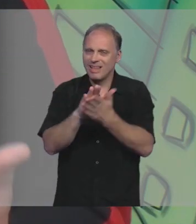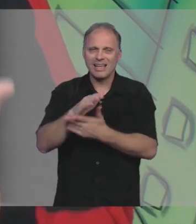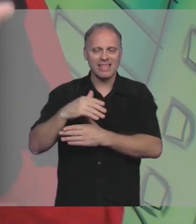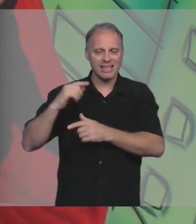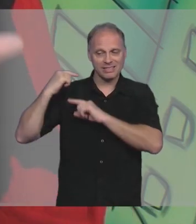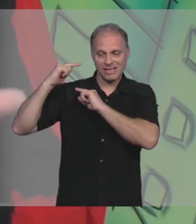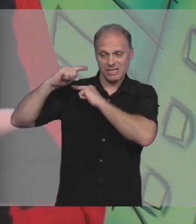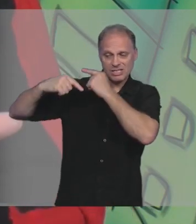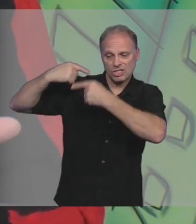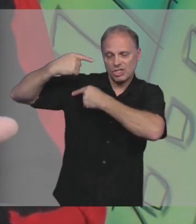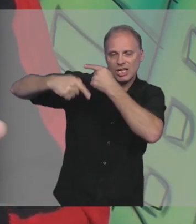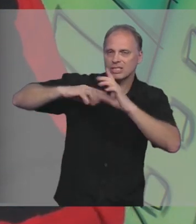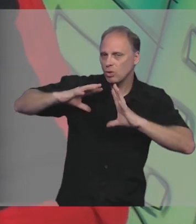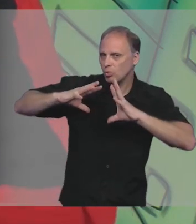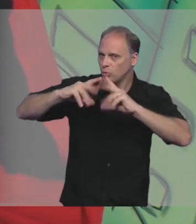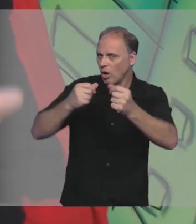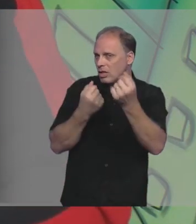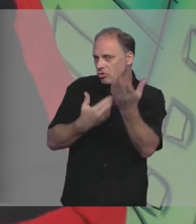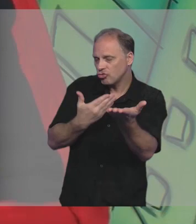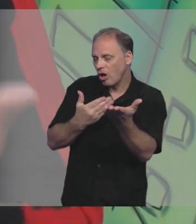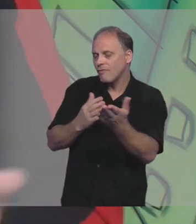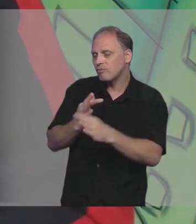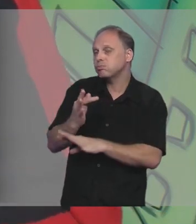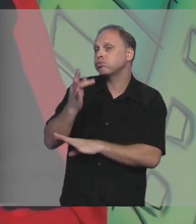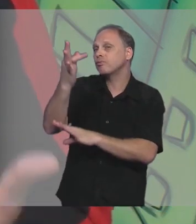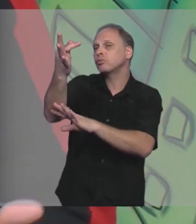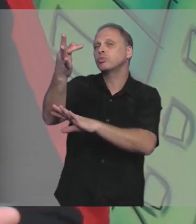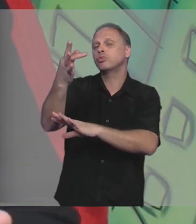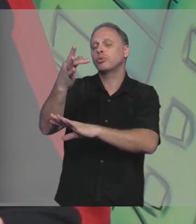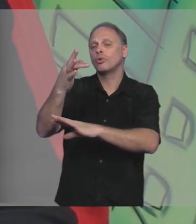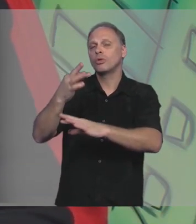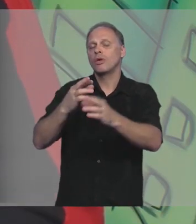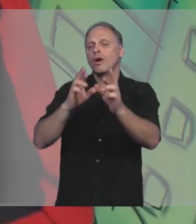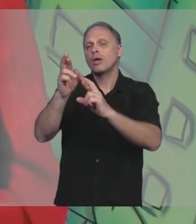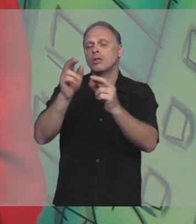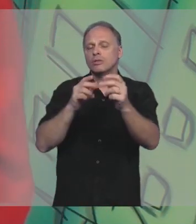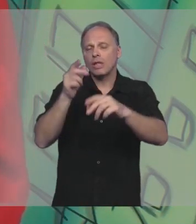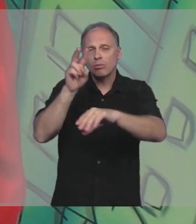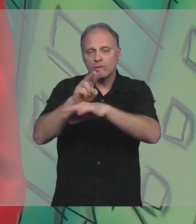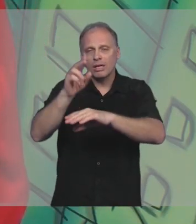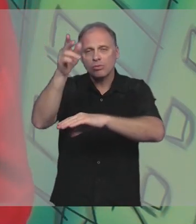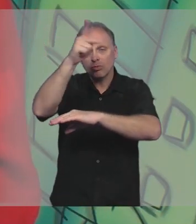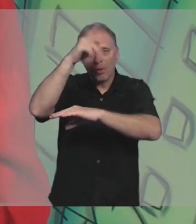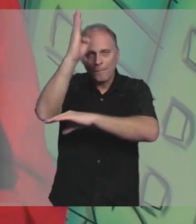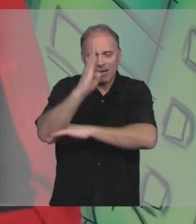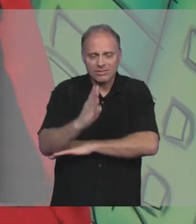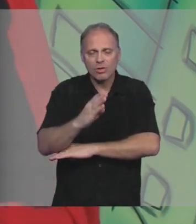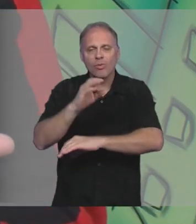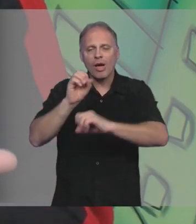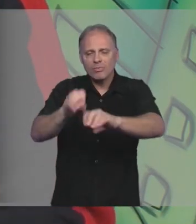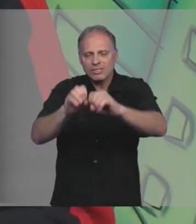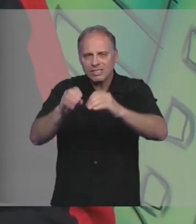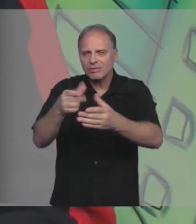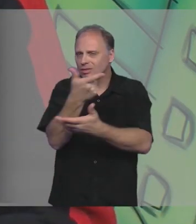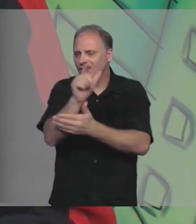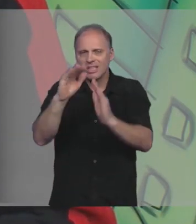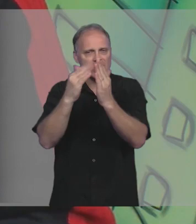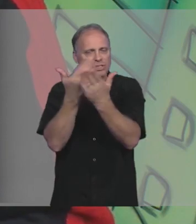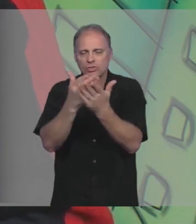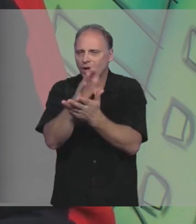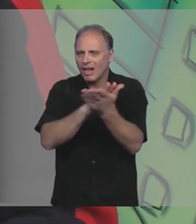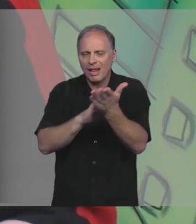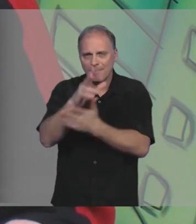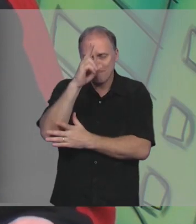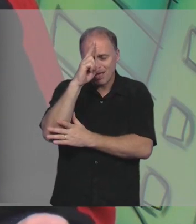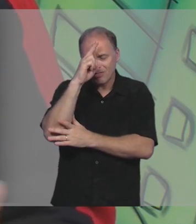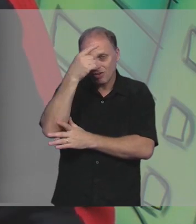toda do que vai construir esse país, que está construindo esse país, será uma educação sem escolarização